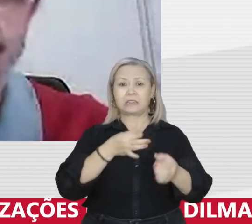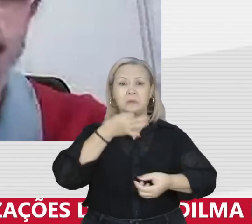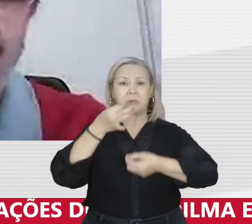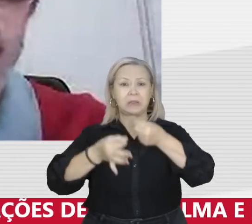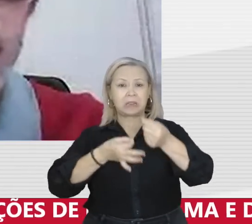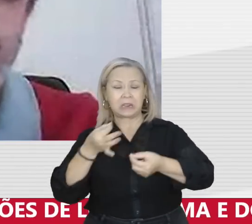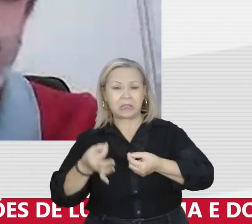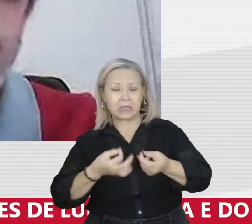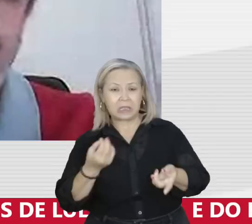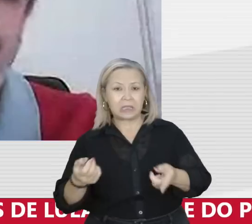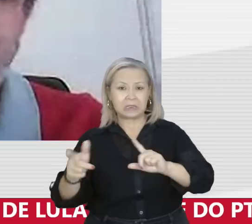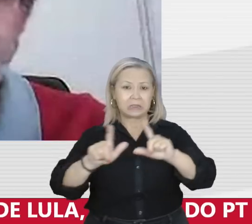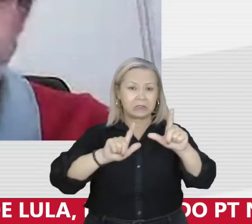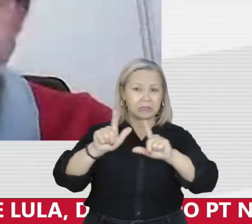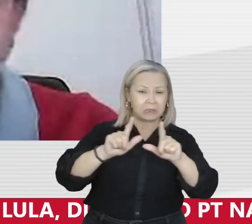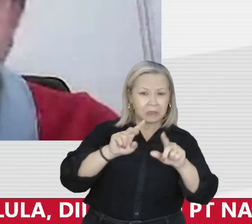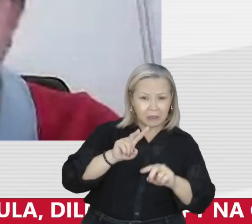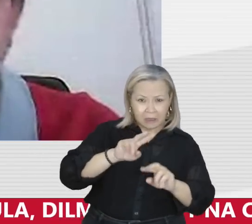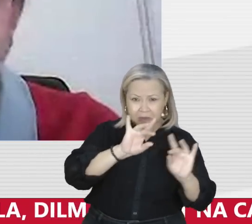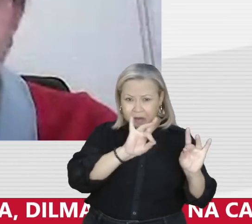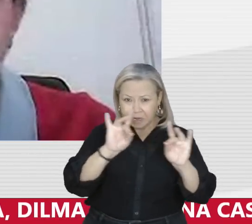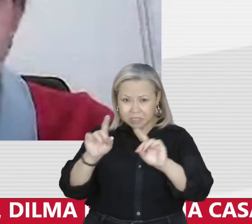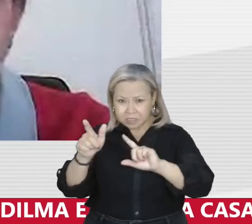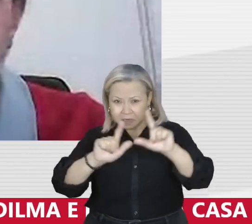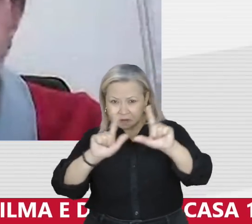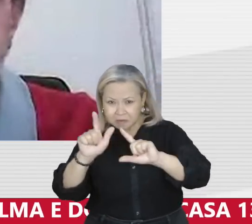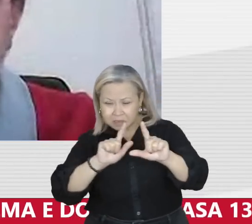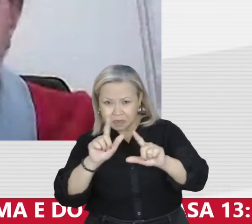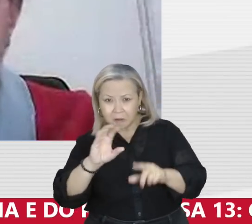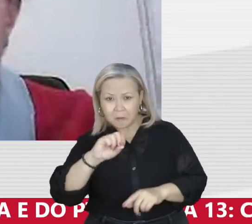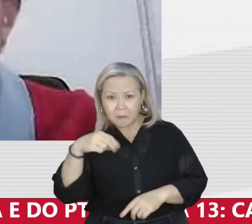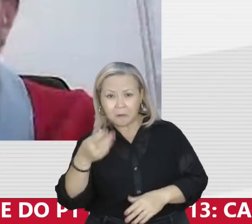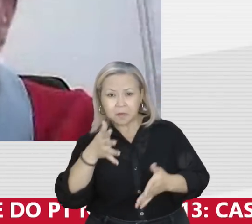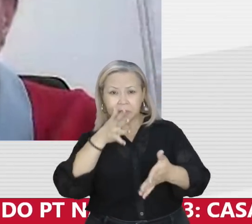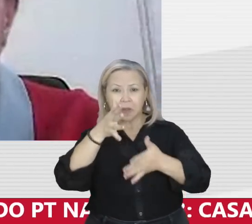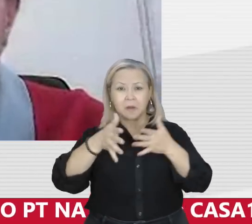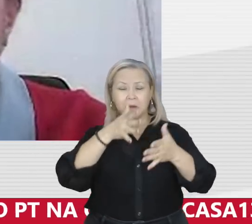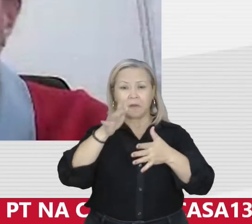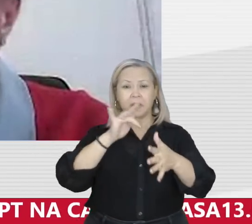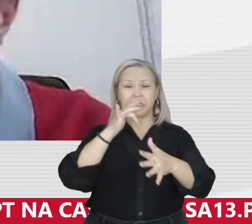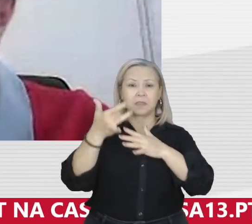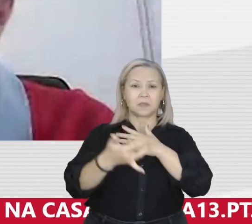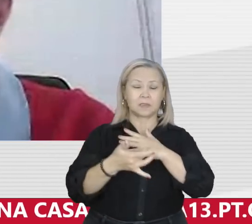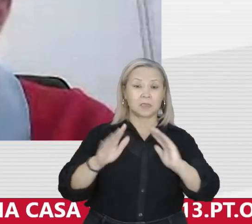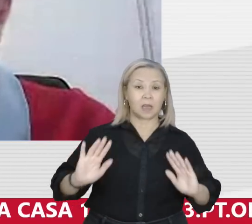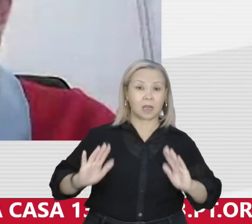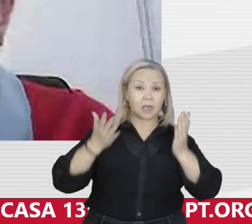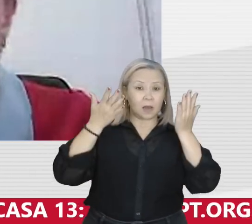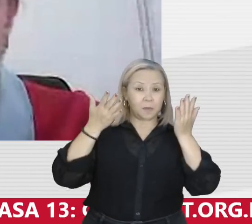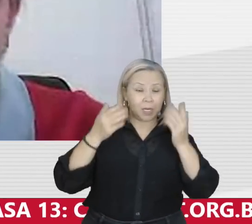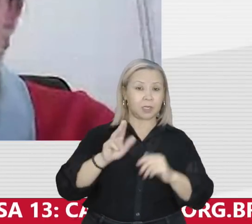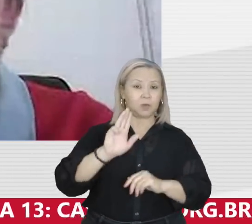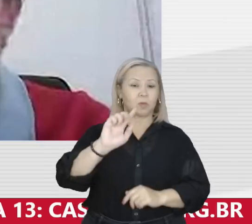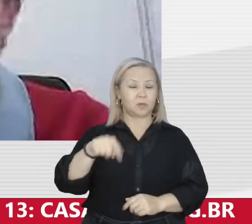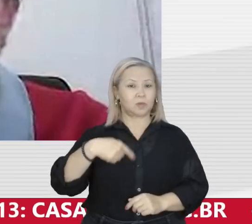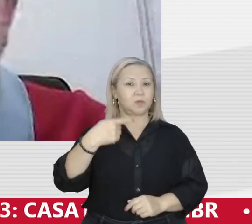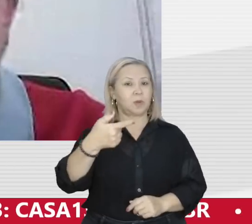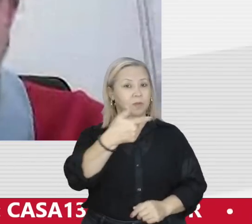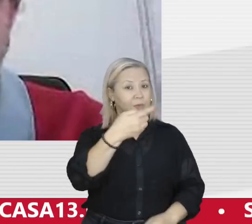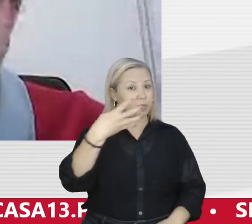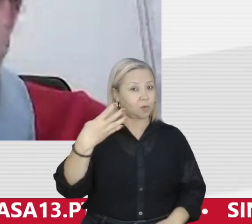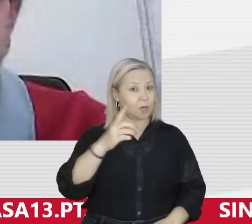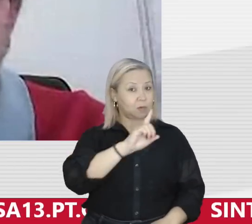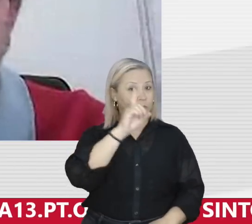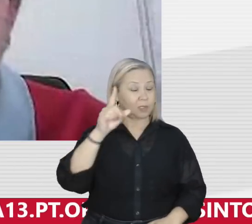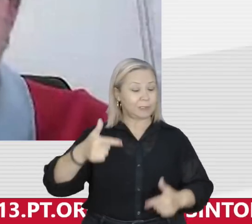televisão ou apenas se manifestando nas redes sociais. A campanha do Lula, nesses próximos 24 dias, vai ser